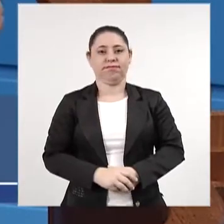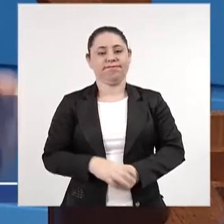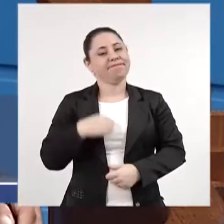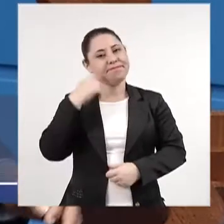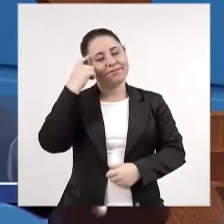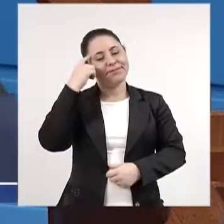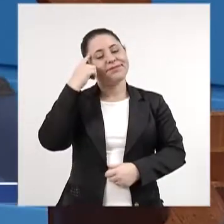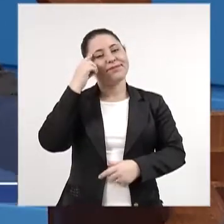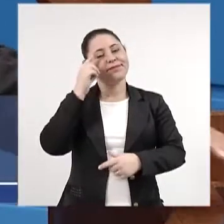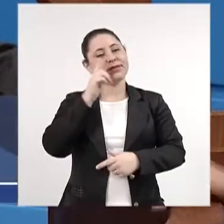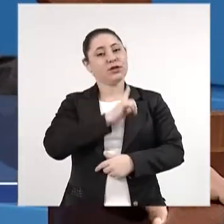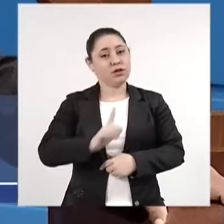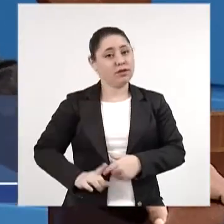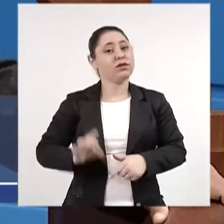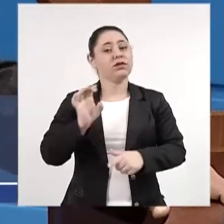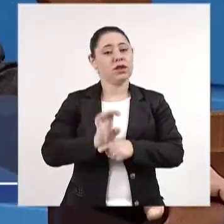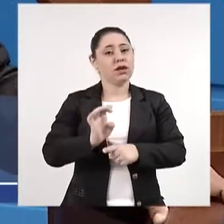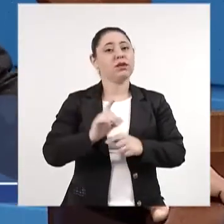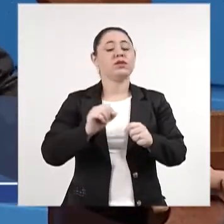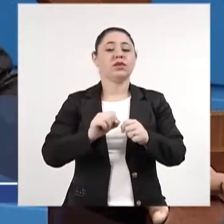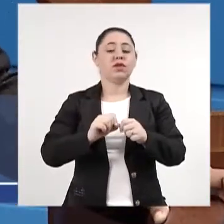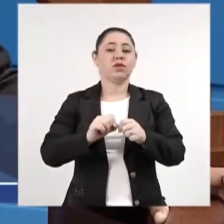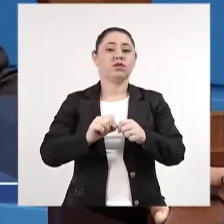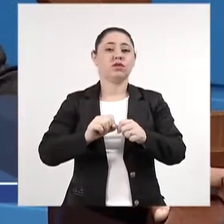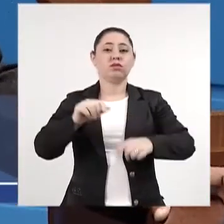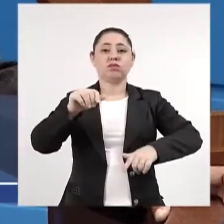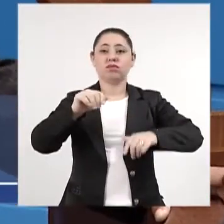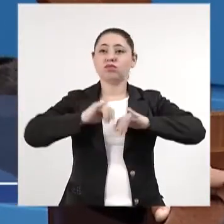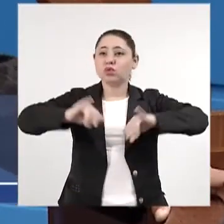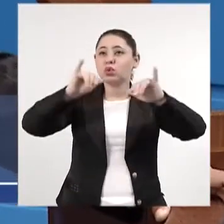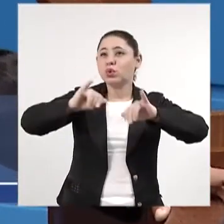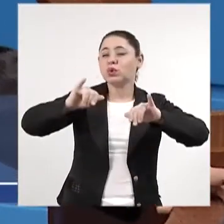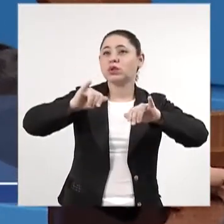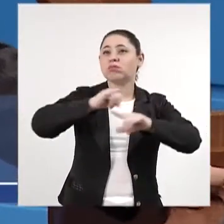acho que o governo do estado precisava fazer uma campanha,